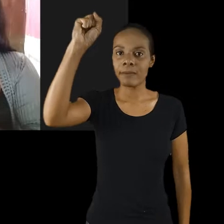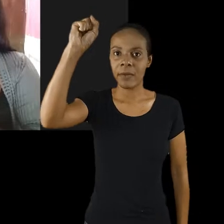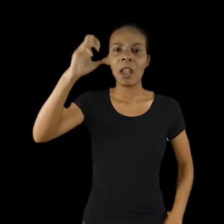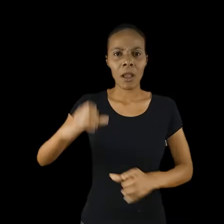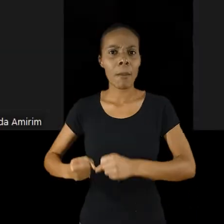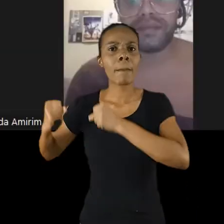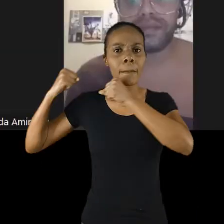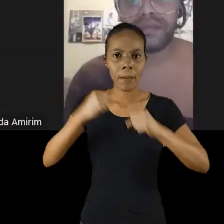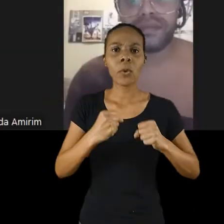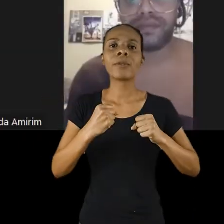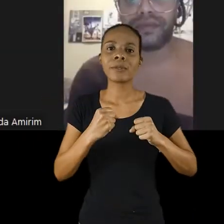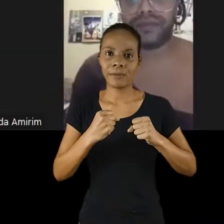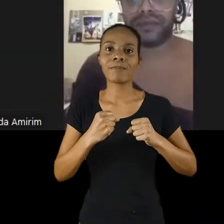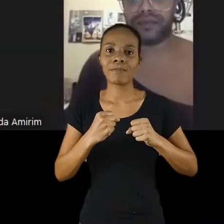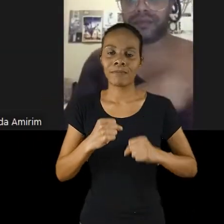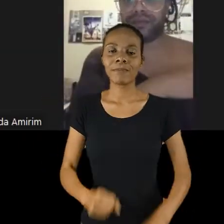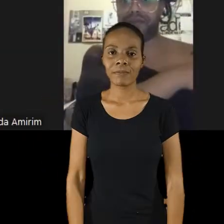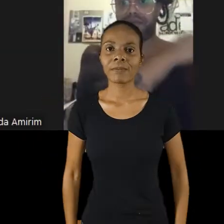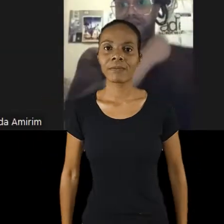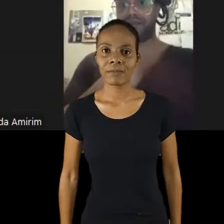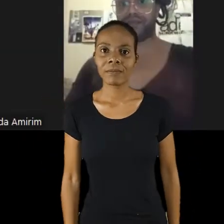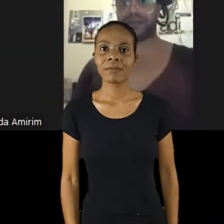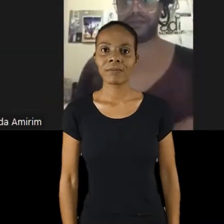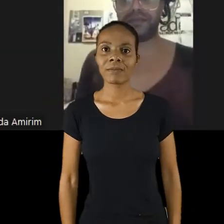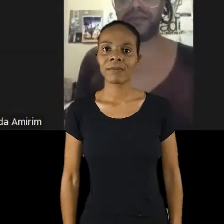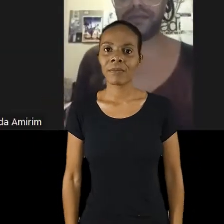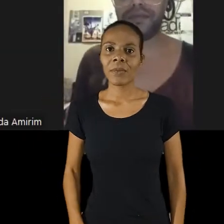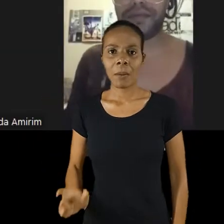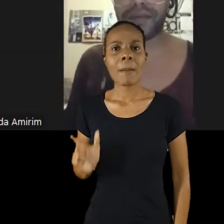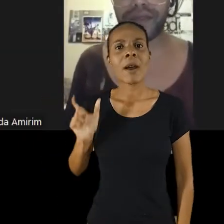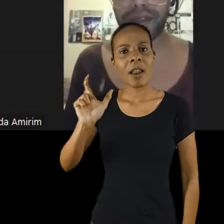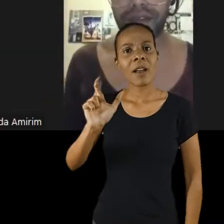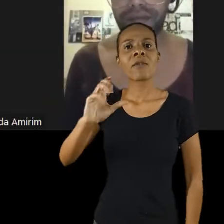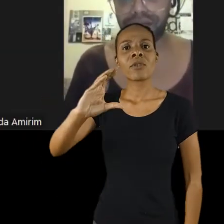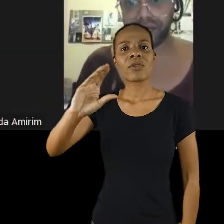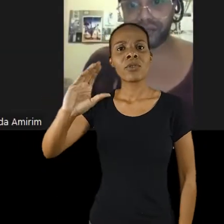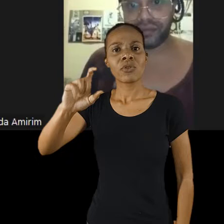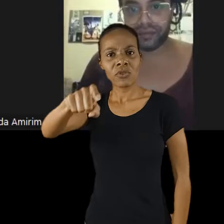corte como machado de dois gumes, como a palavra de Xangô mesmo, assim.